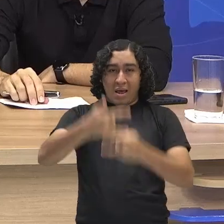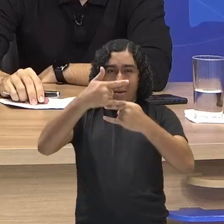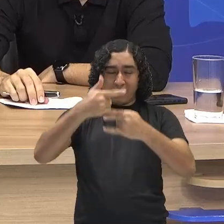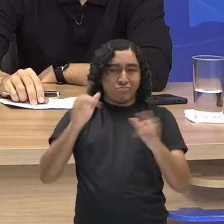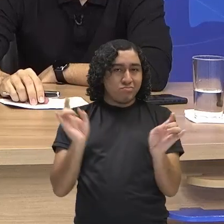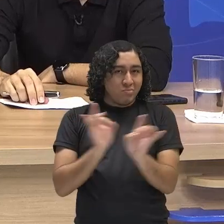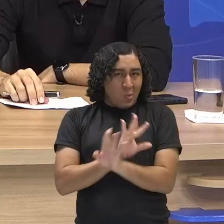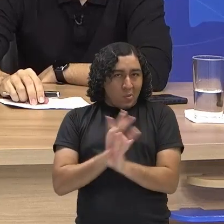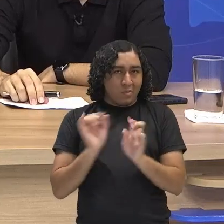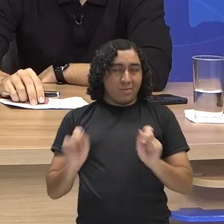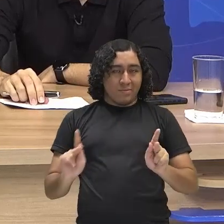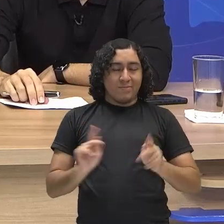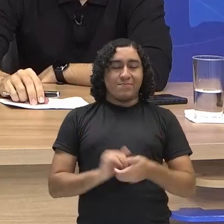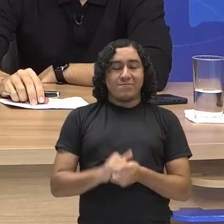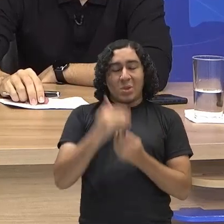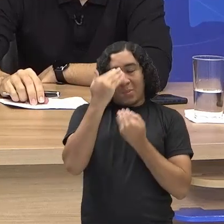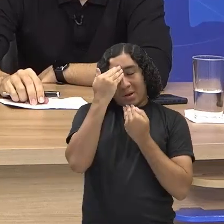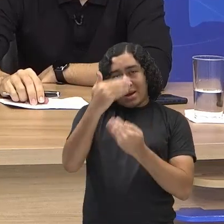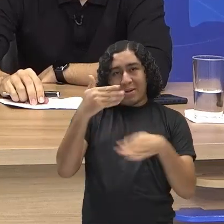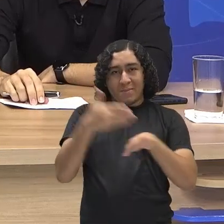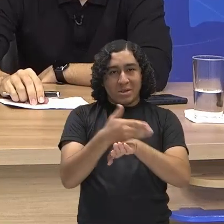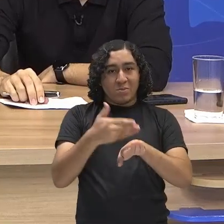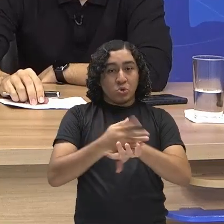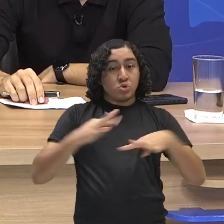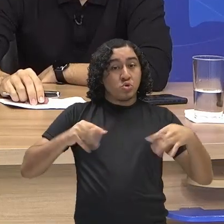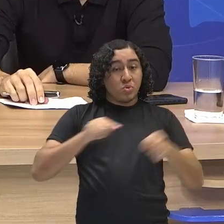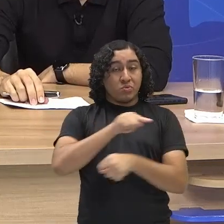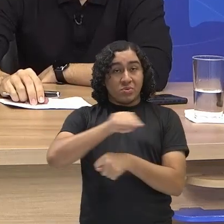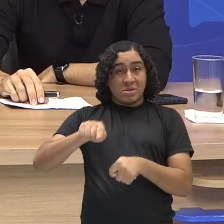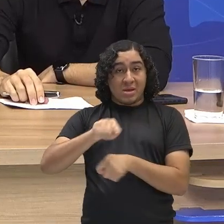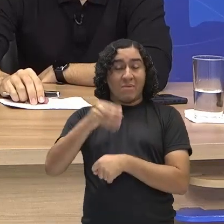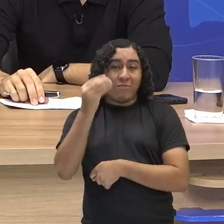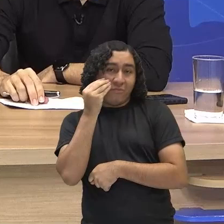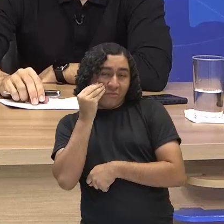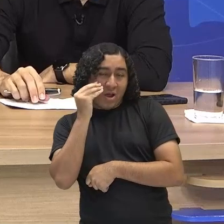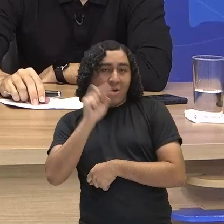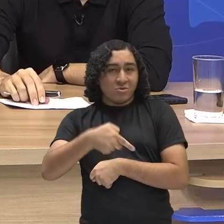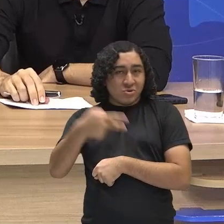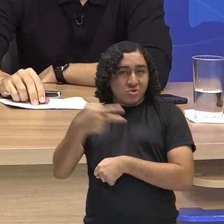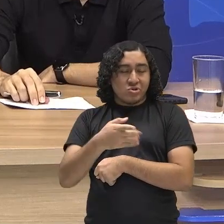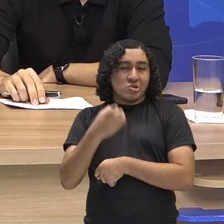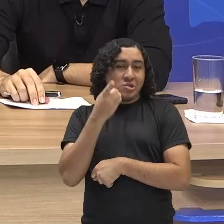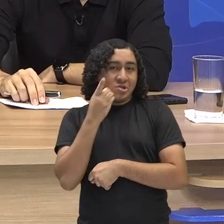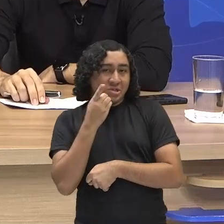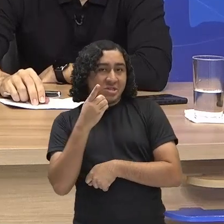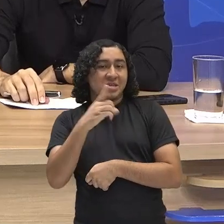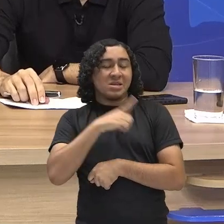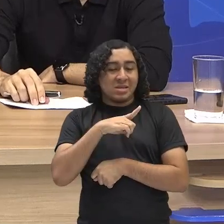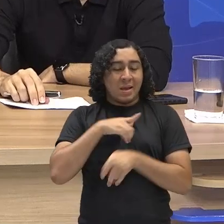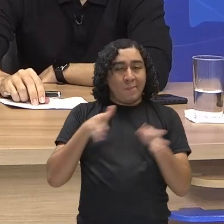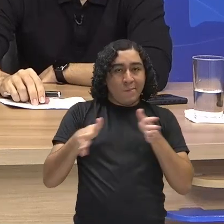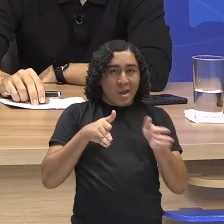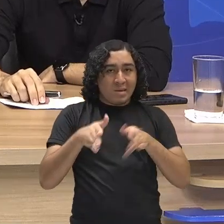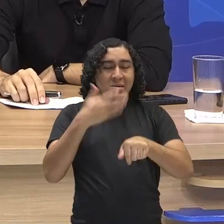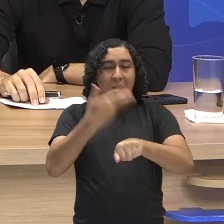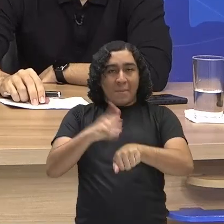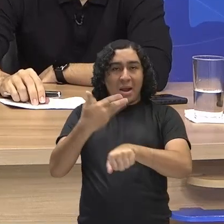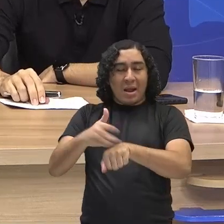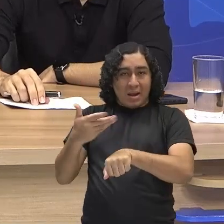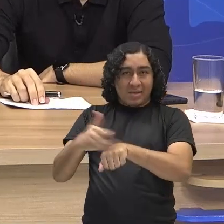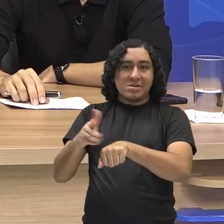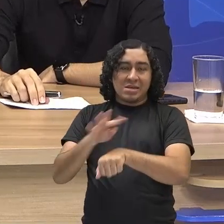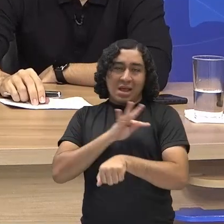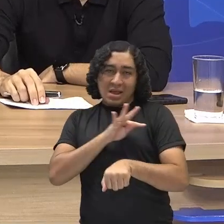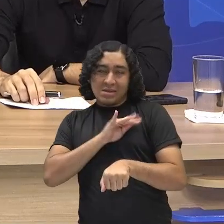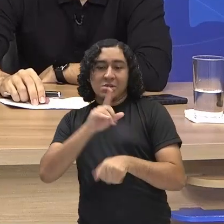tá bom? Eu agradeço a participação de todos vocês aqui no nosso segundo dia de jornada técnica aqui do CEMEAN e